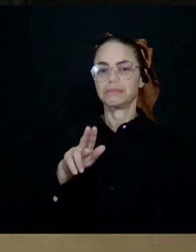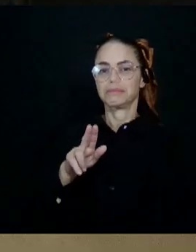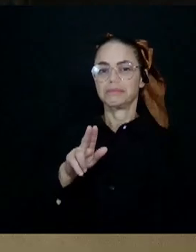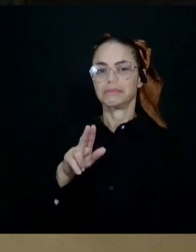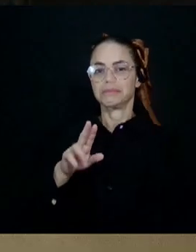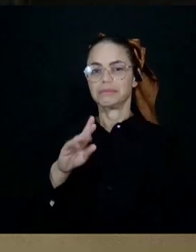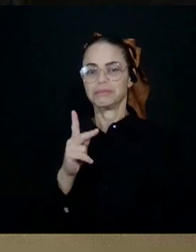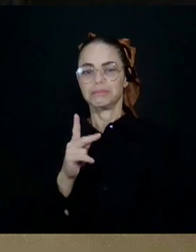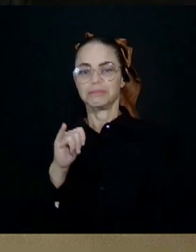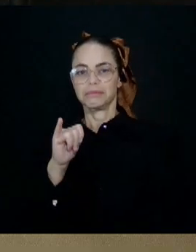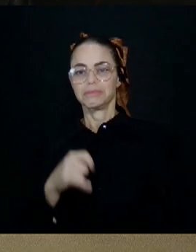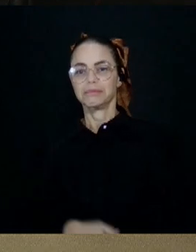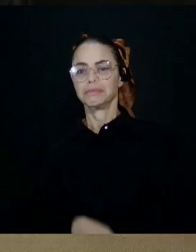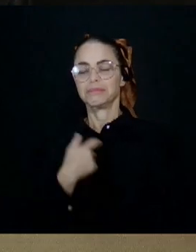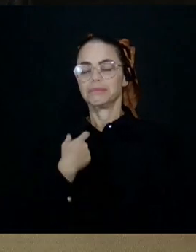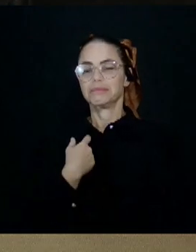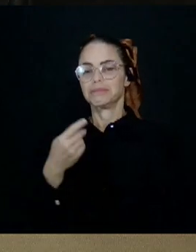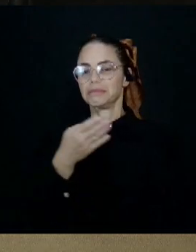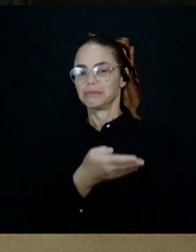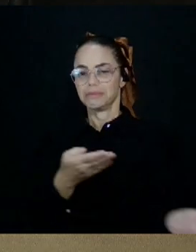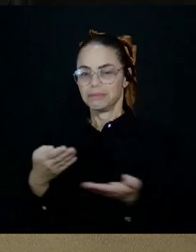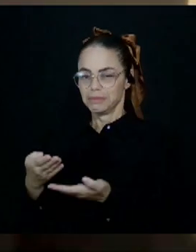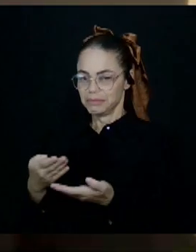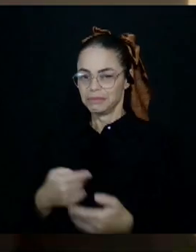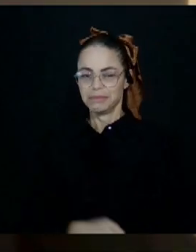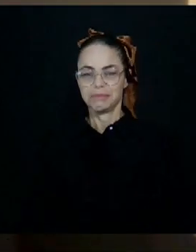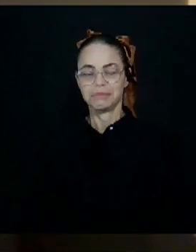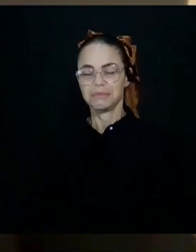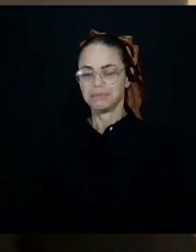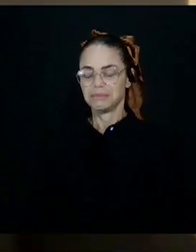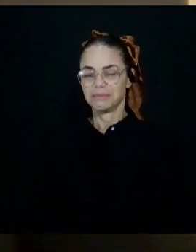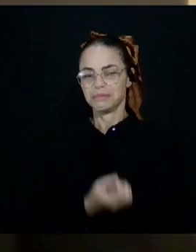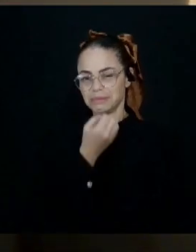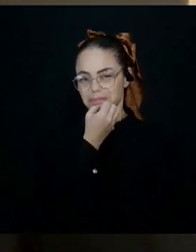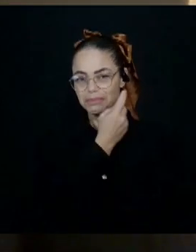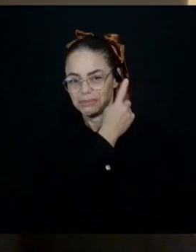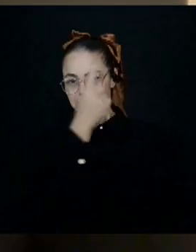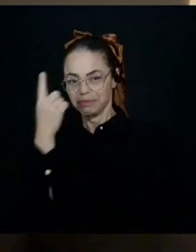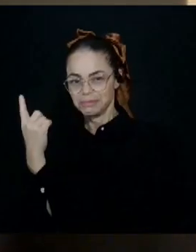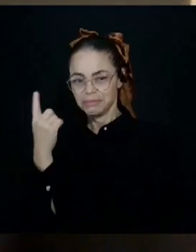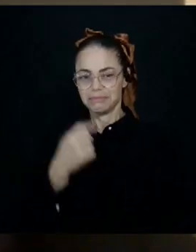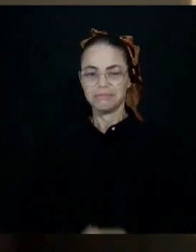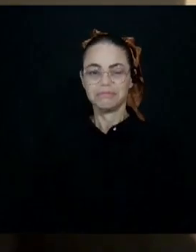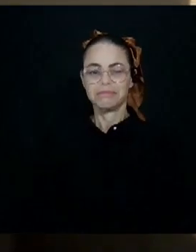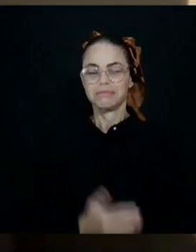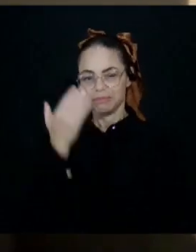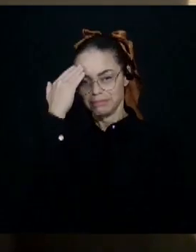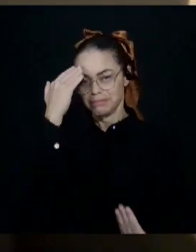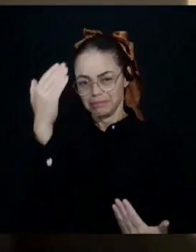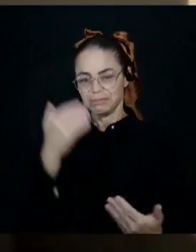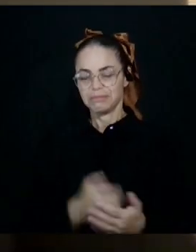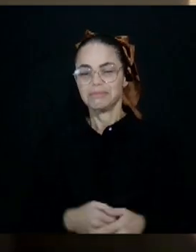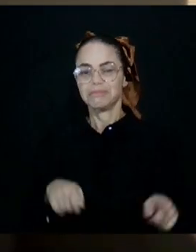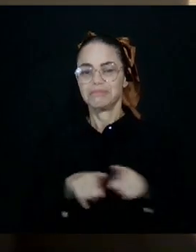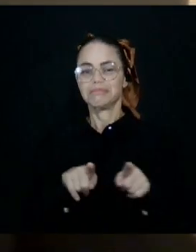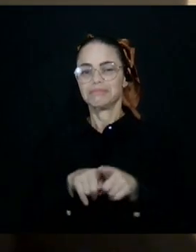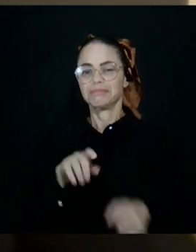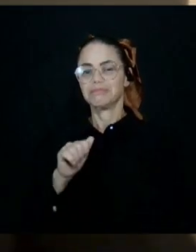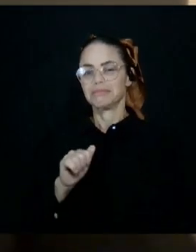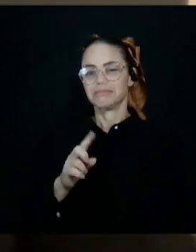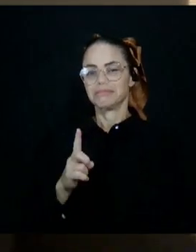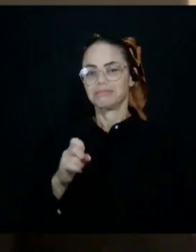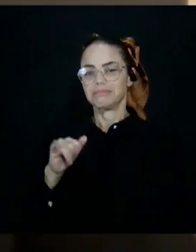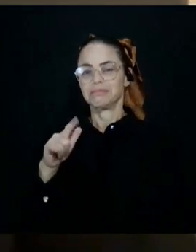muito bem-vindo. Bom dia. Bom dia, Rubio, obrigado. E assim como a Adele falou, quero desejar um feliz Dia da Mulher